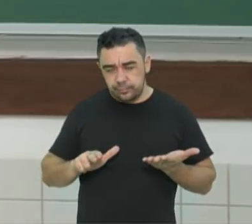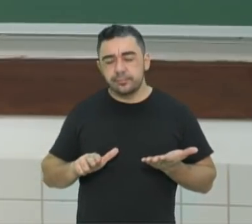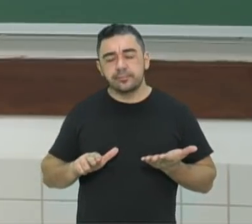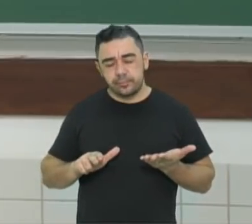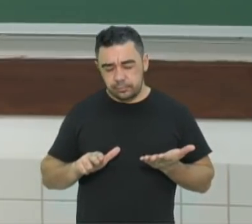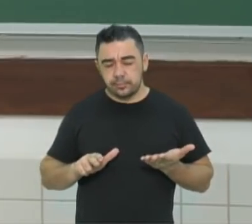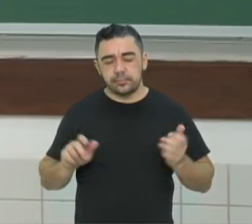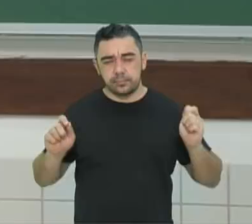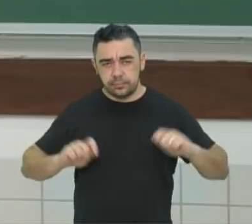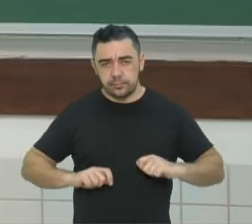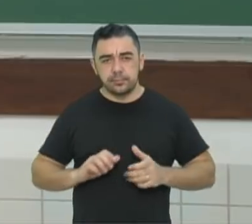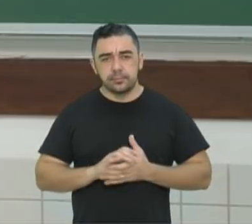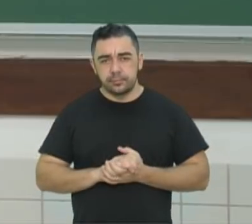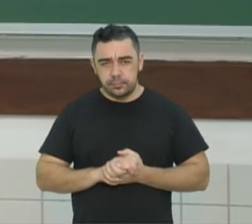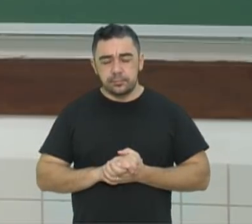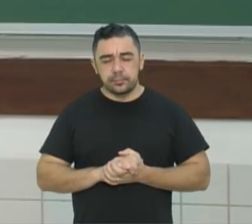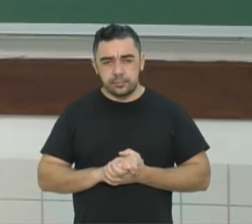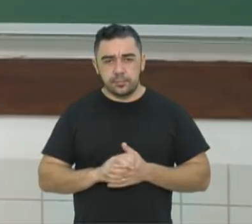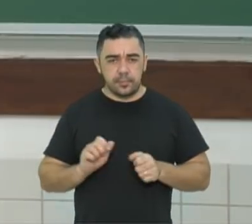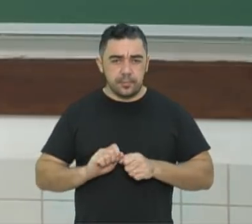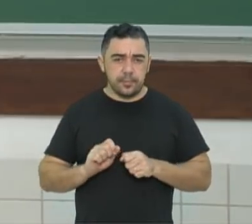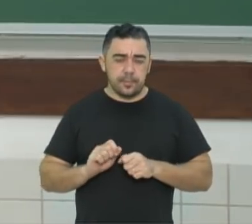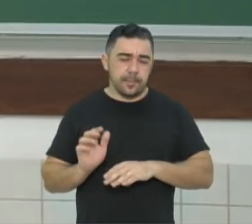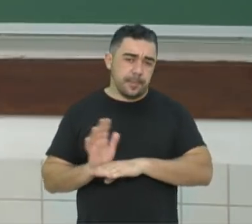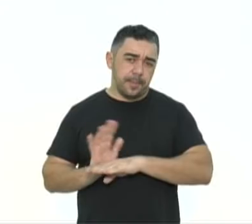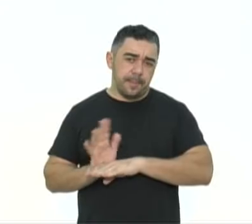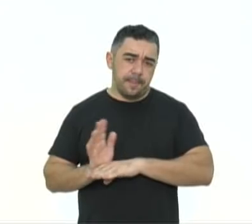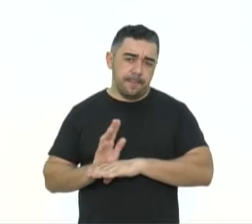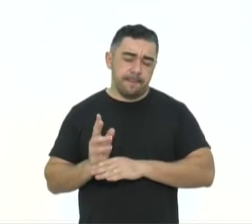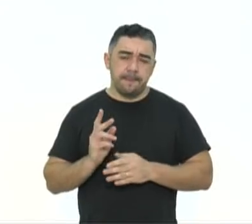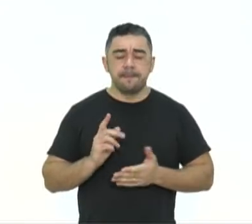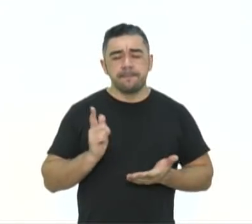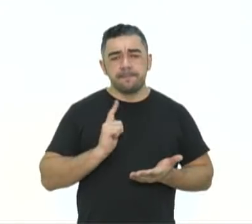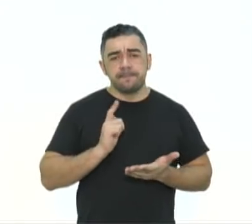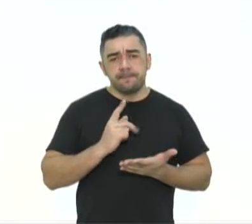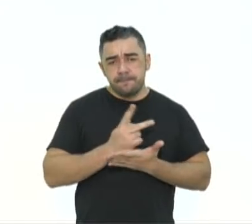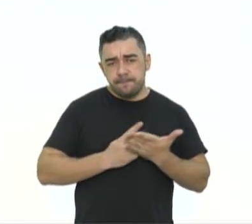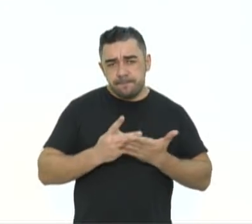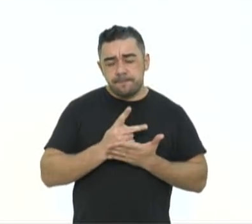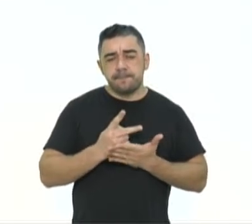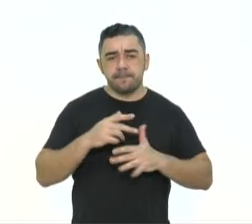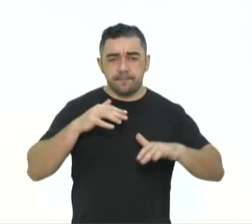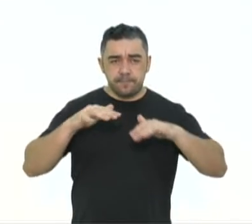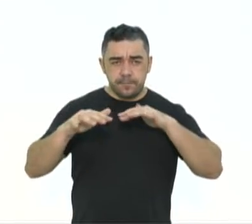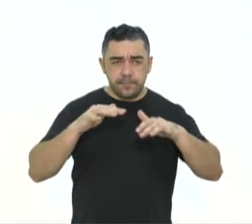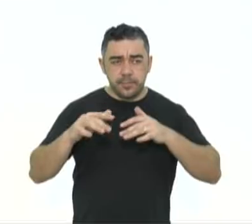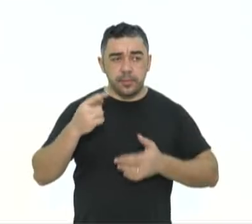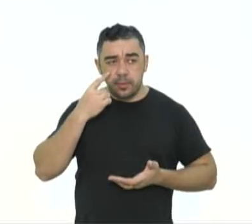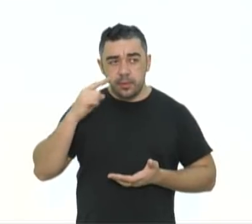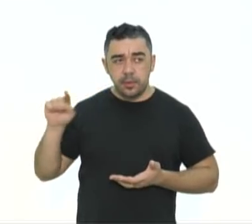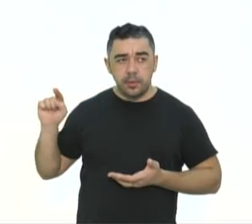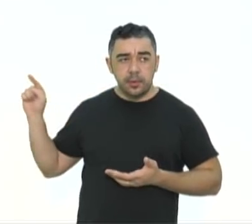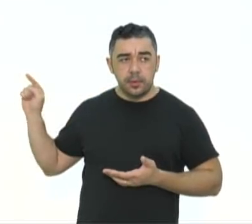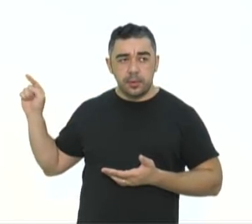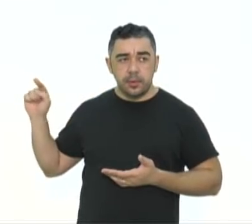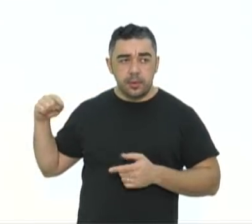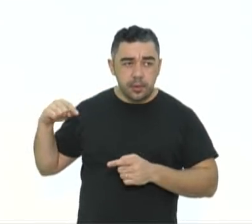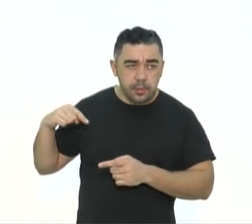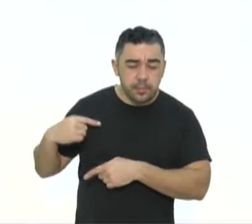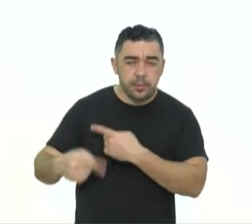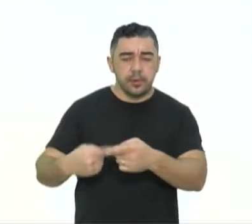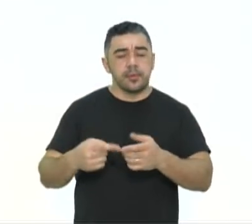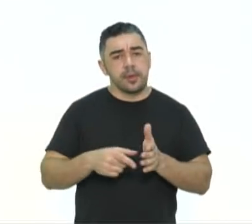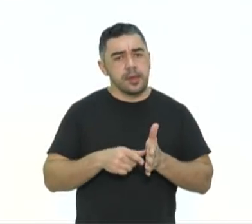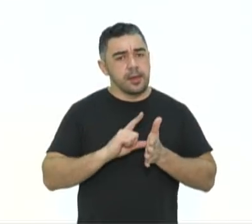variedades de possibilidades de construir um trabalho de desenho, de animação, e a gente pode ver nesse processo como